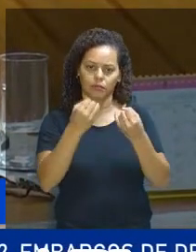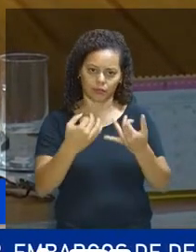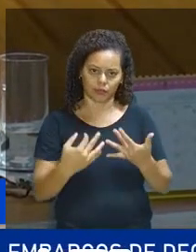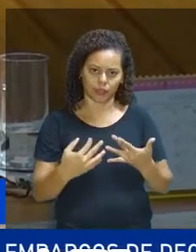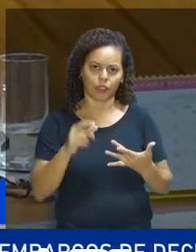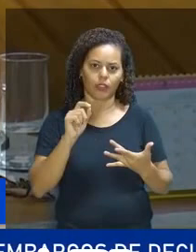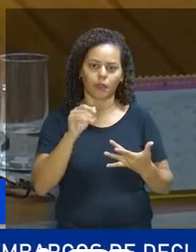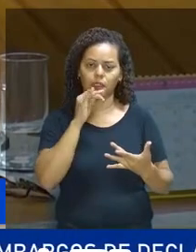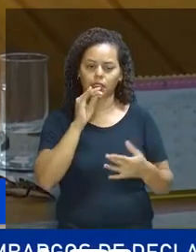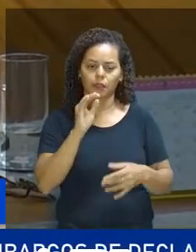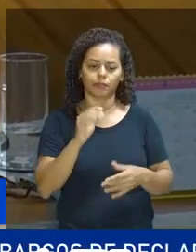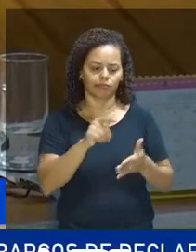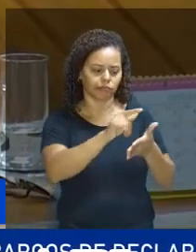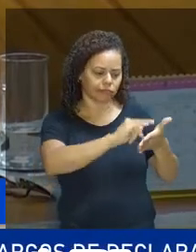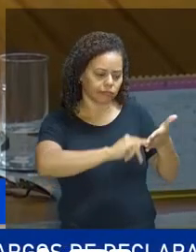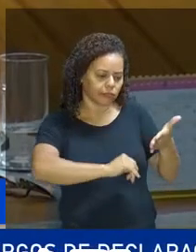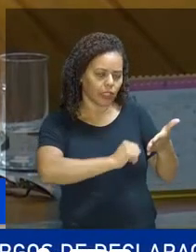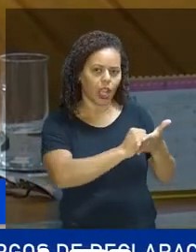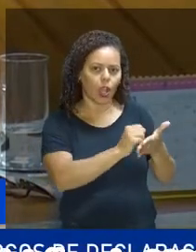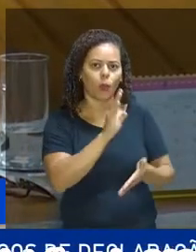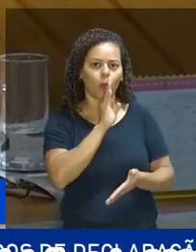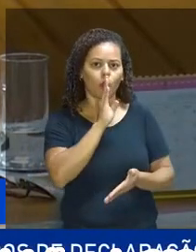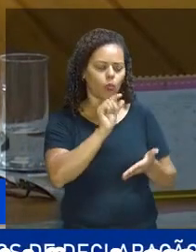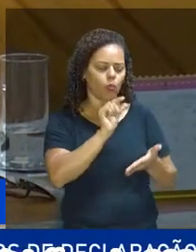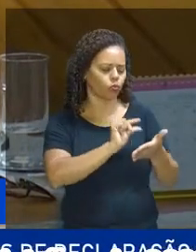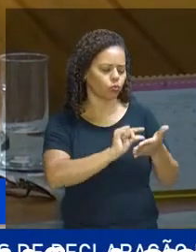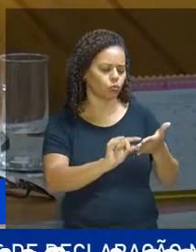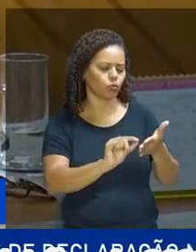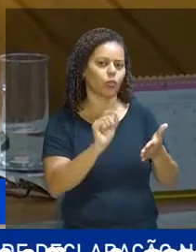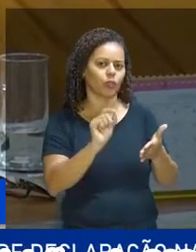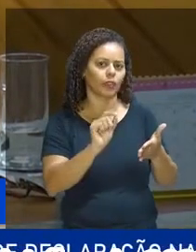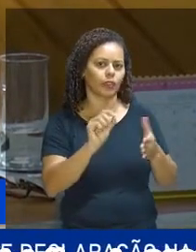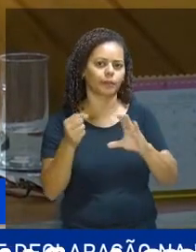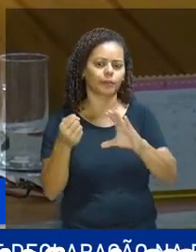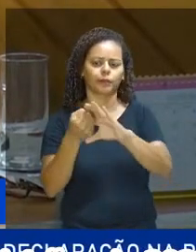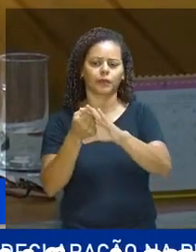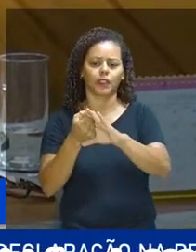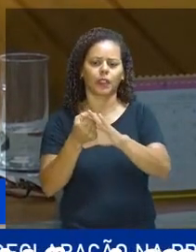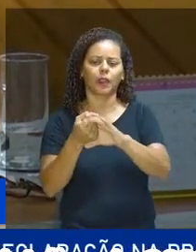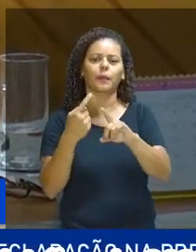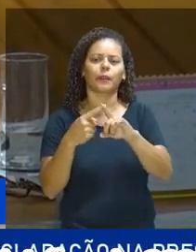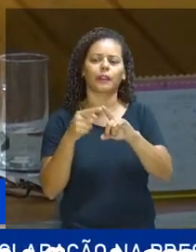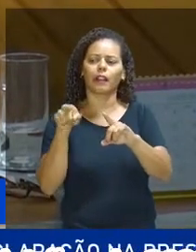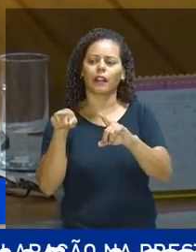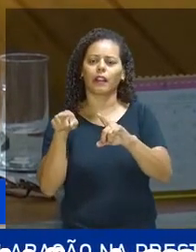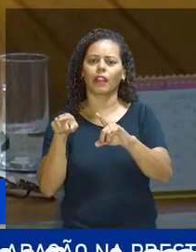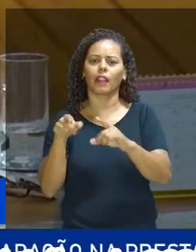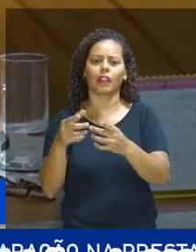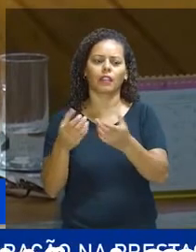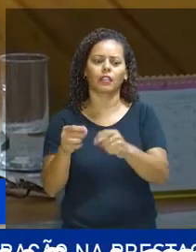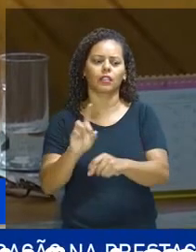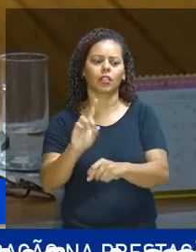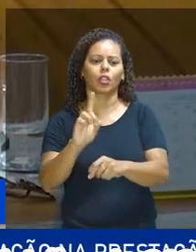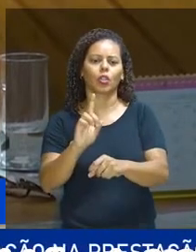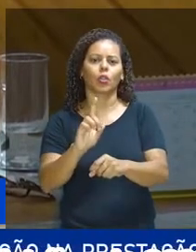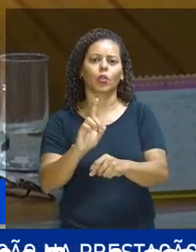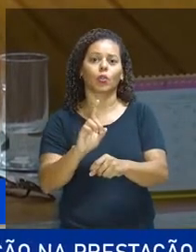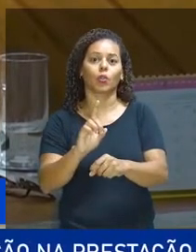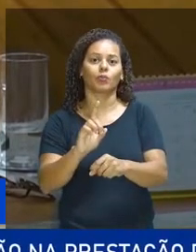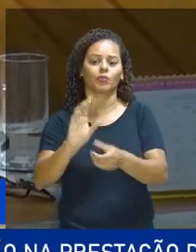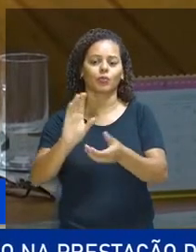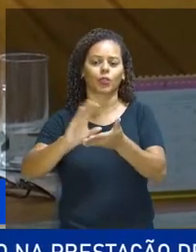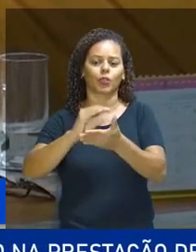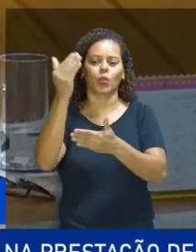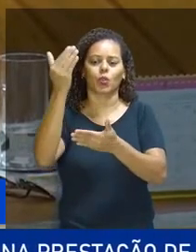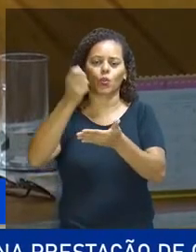uma omissão na decisão proferida pelo TRE que desaprovou as contas de campanha para deputado nas eleições de 2022,